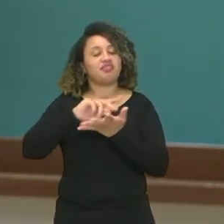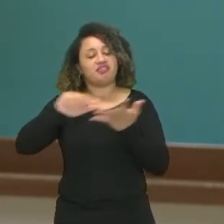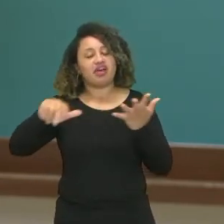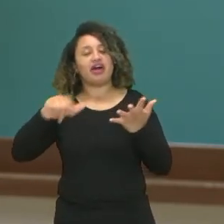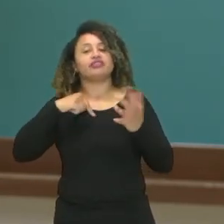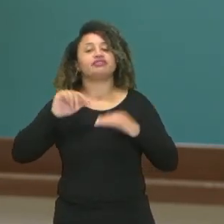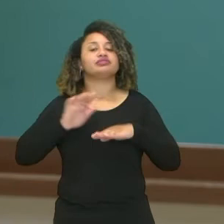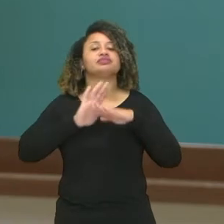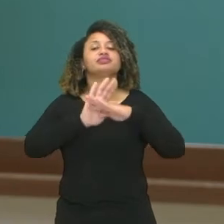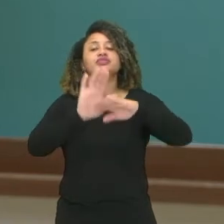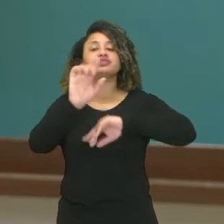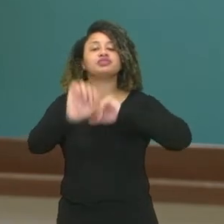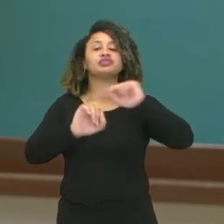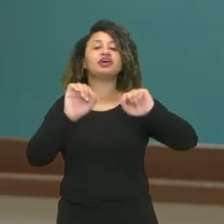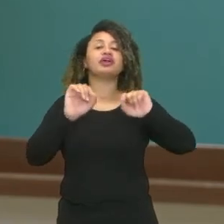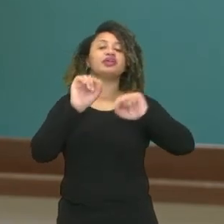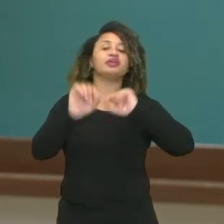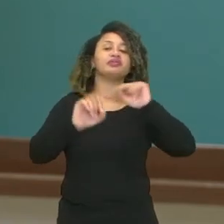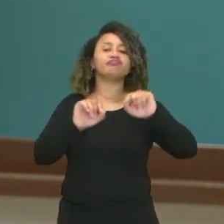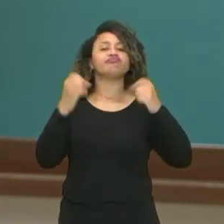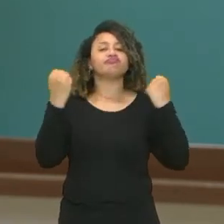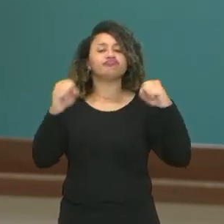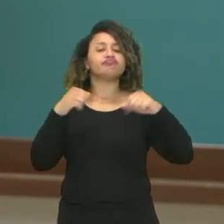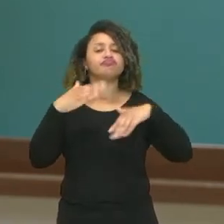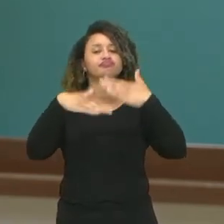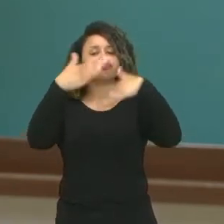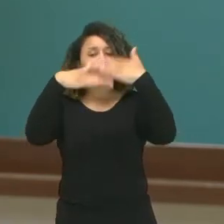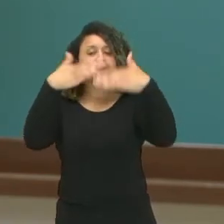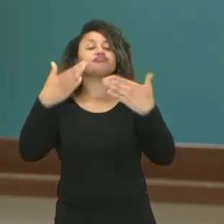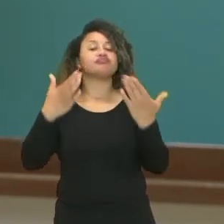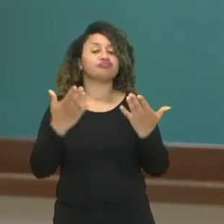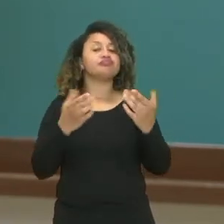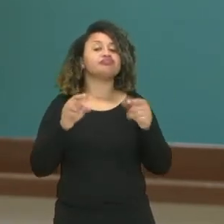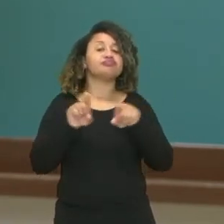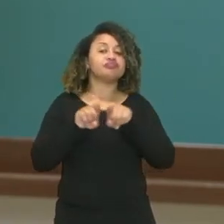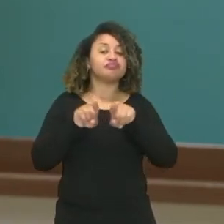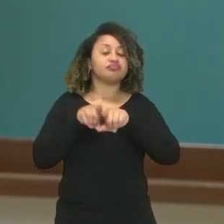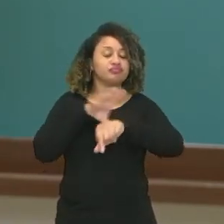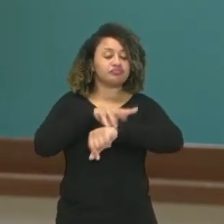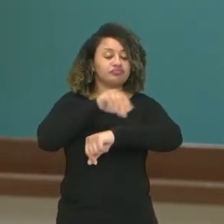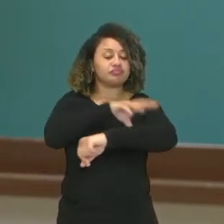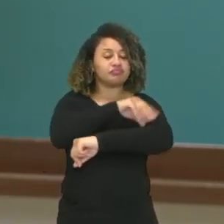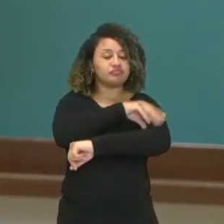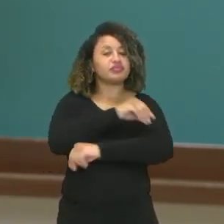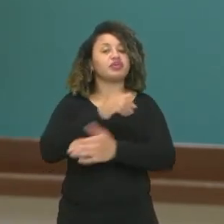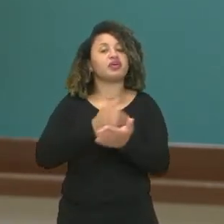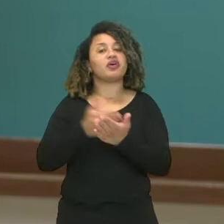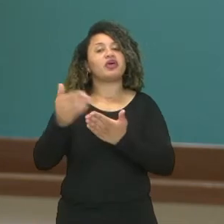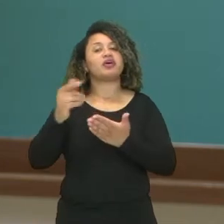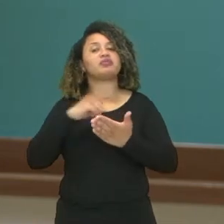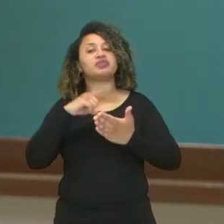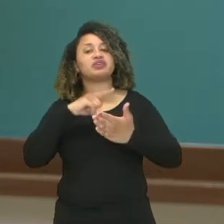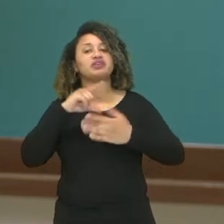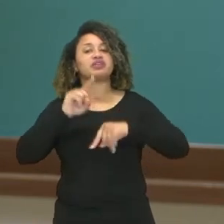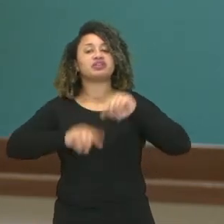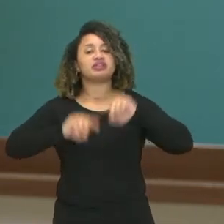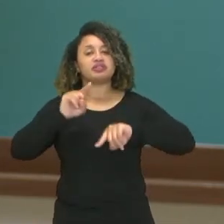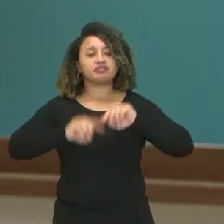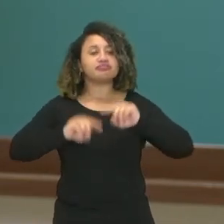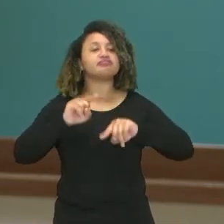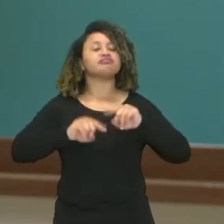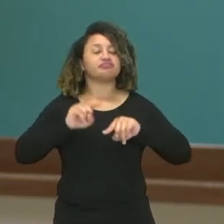colaboraram, né, para que a ginástica fosse evoluindo e a ginástica sueca foi a que introduziu os aparelhos,